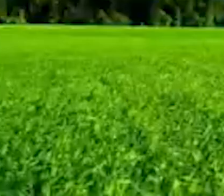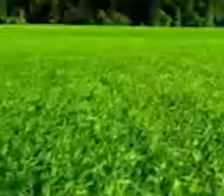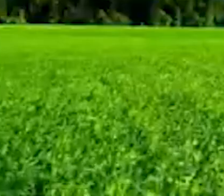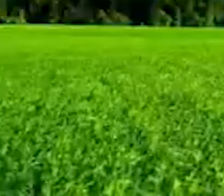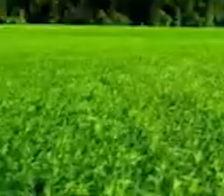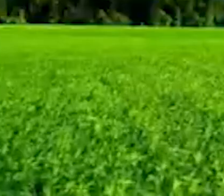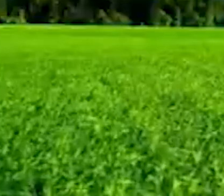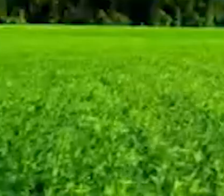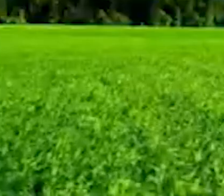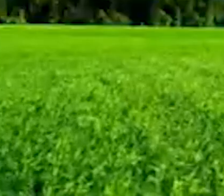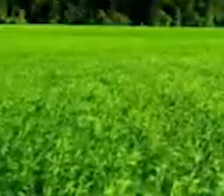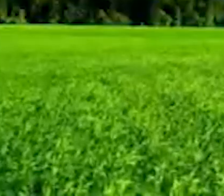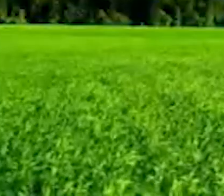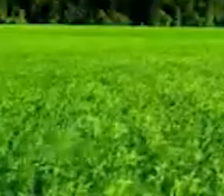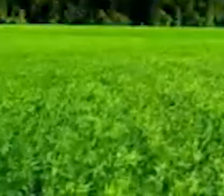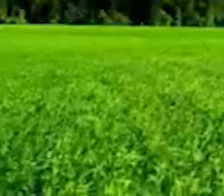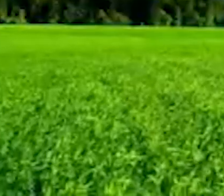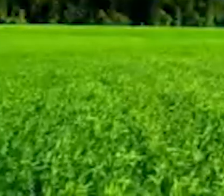Vive.